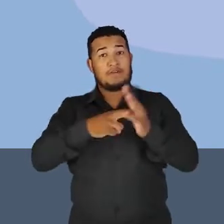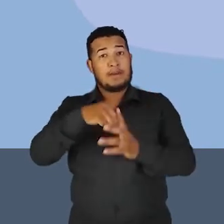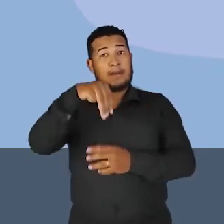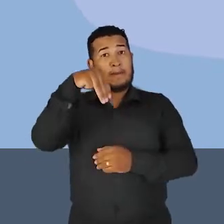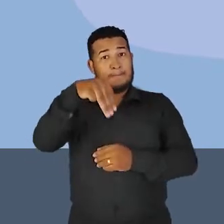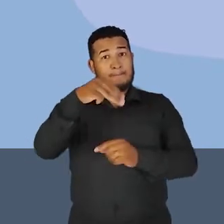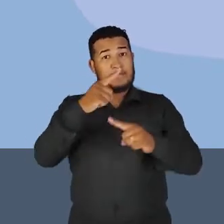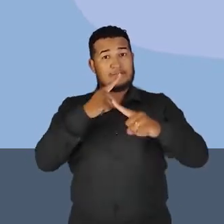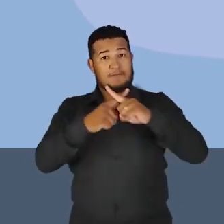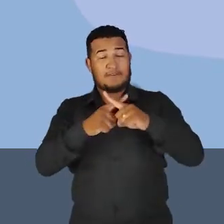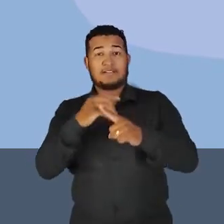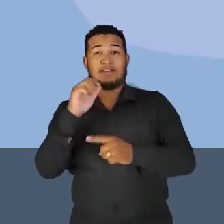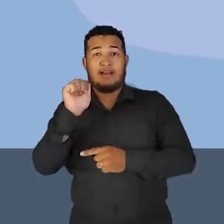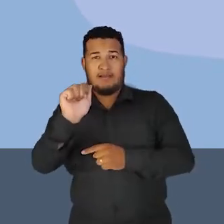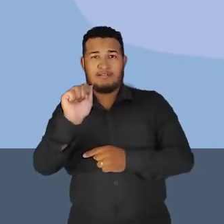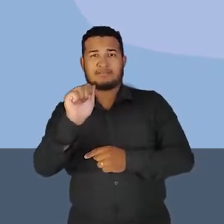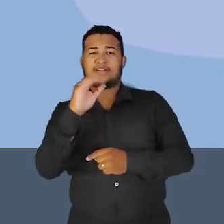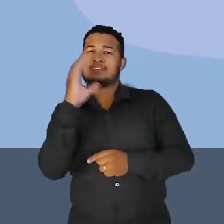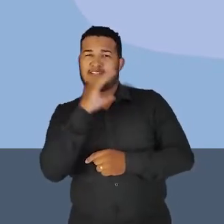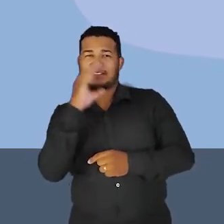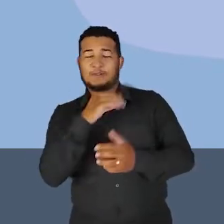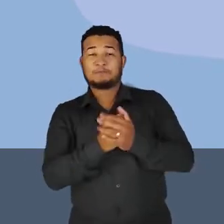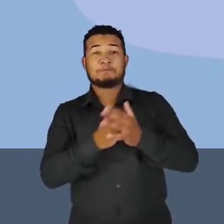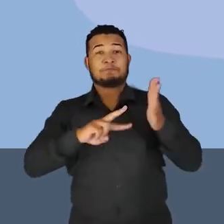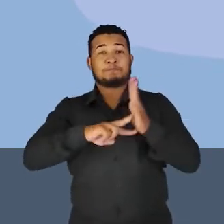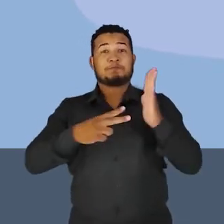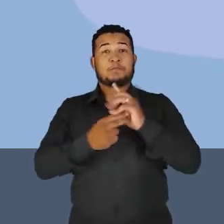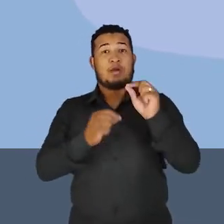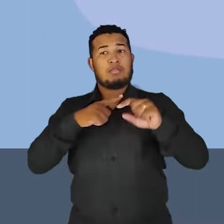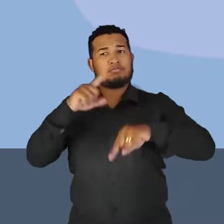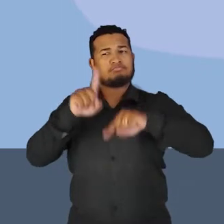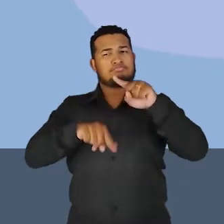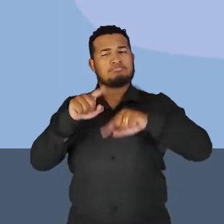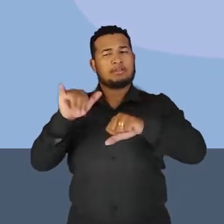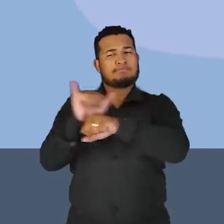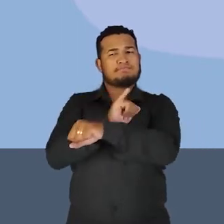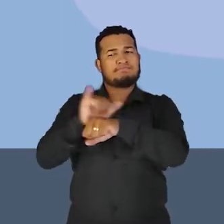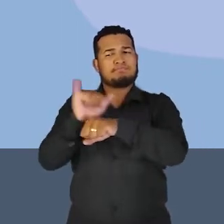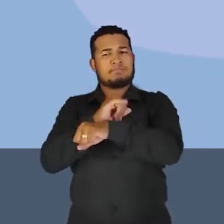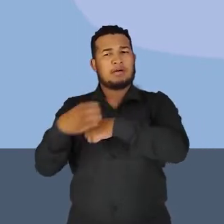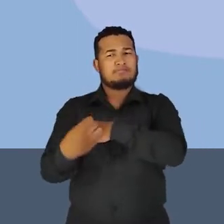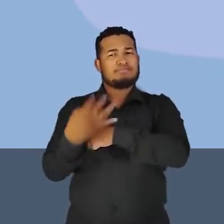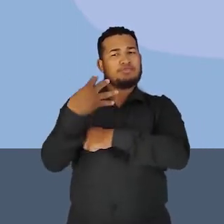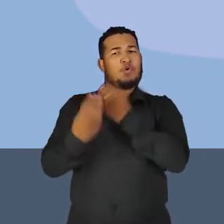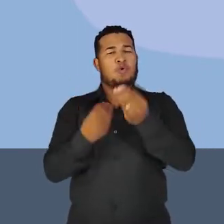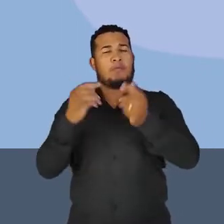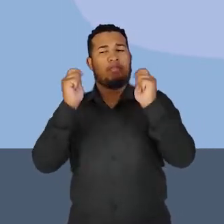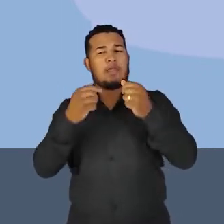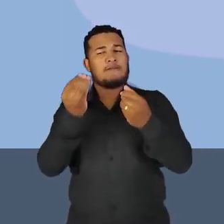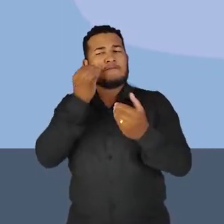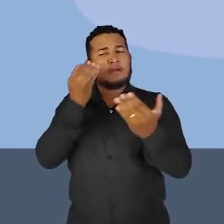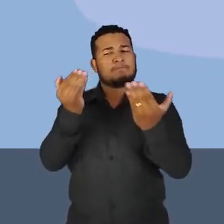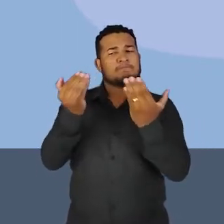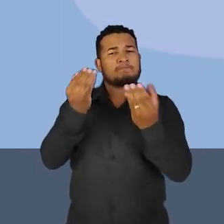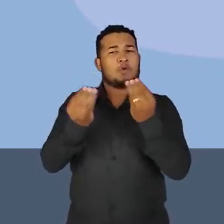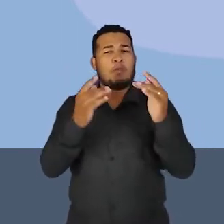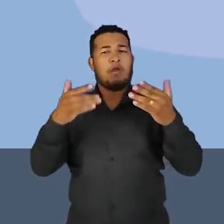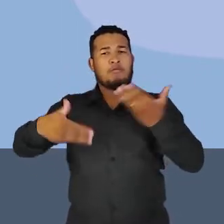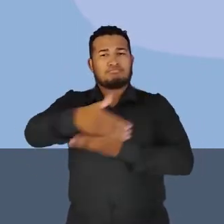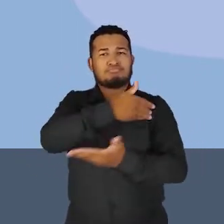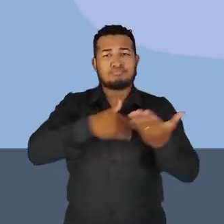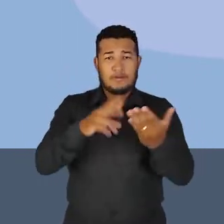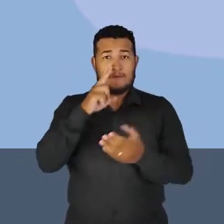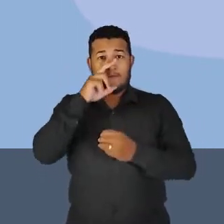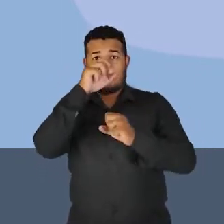vezes a aceleração, Newton nos oferece uma maneira de avaliarmos como a força ou a interação